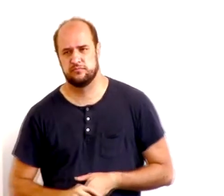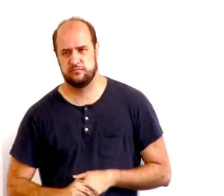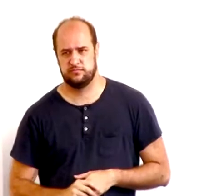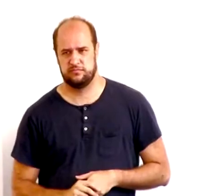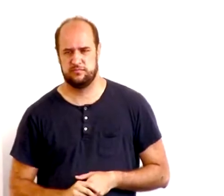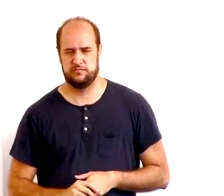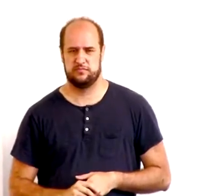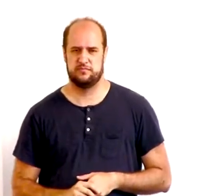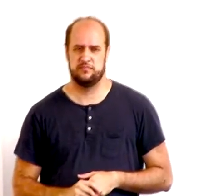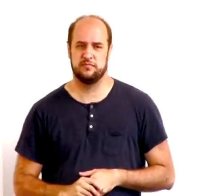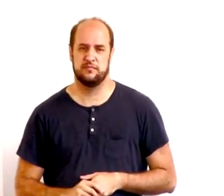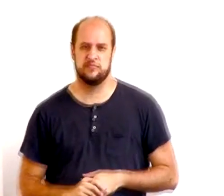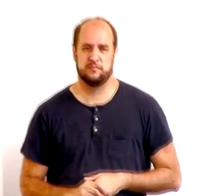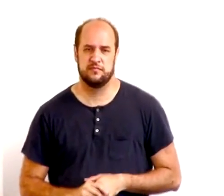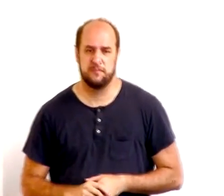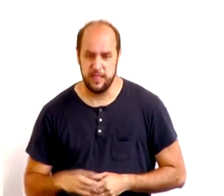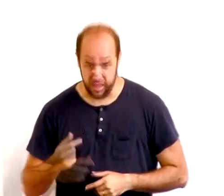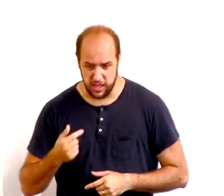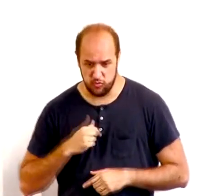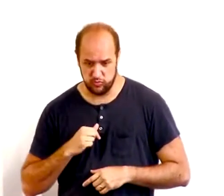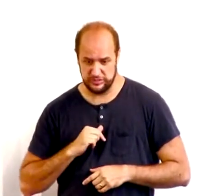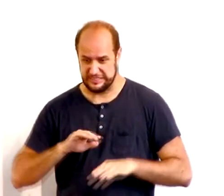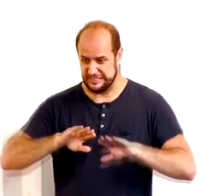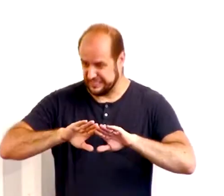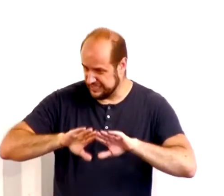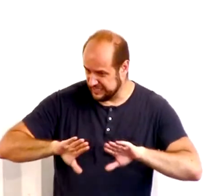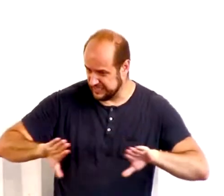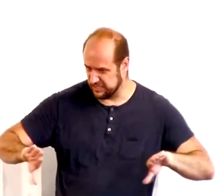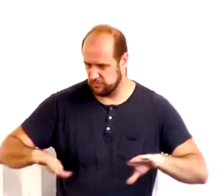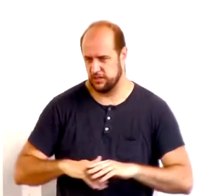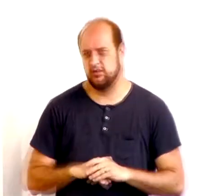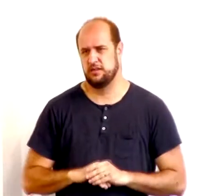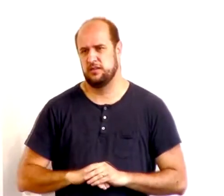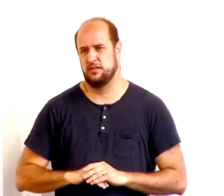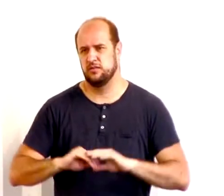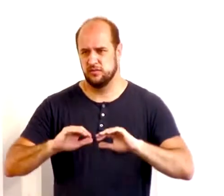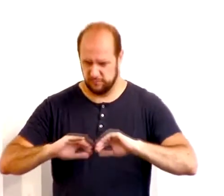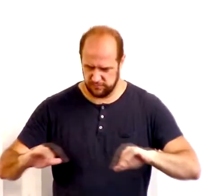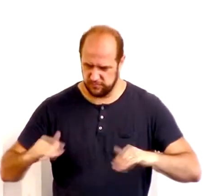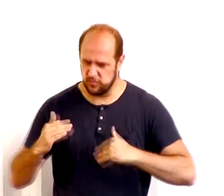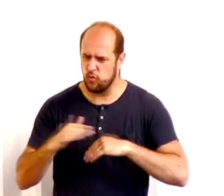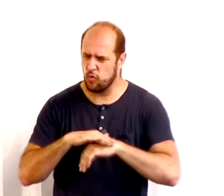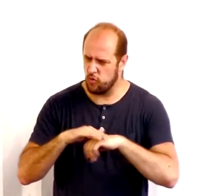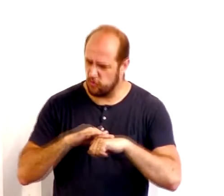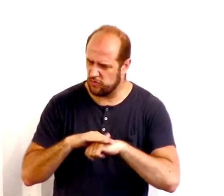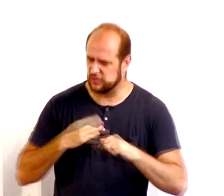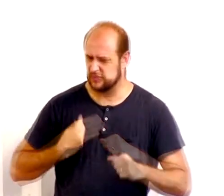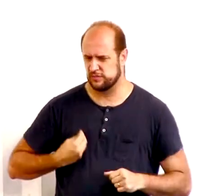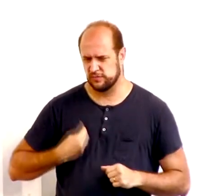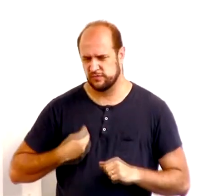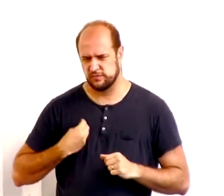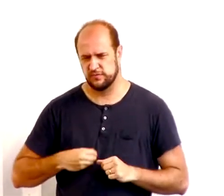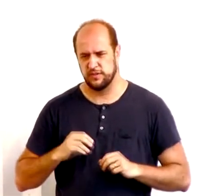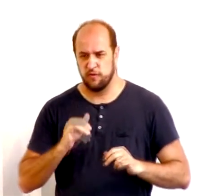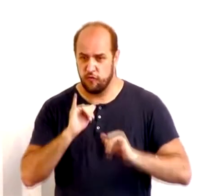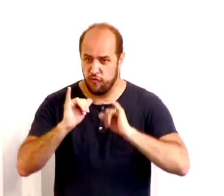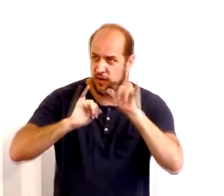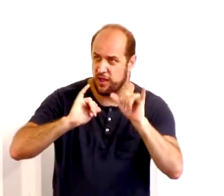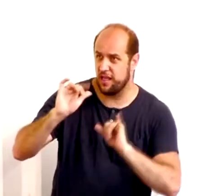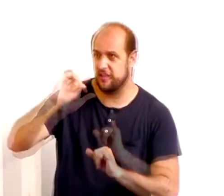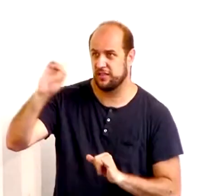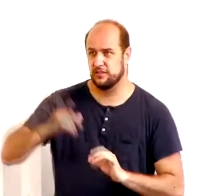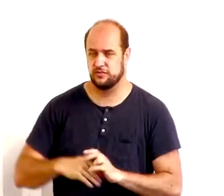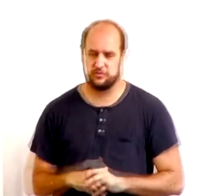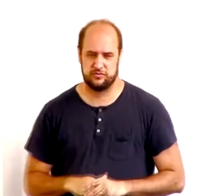isso, eu fui separado para conversar, viver, ouvir, falar com Deus. Eu